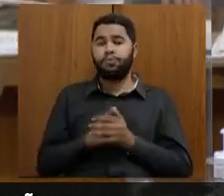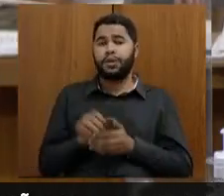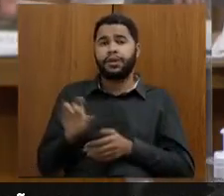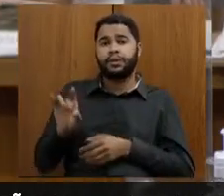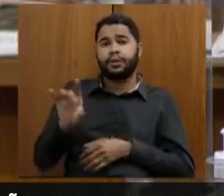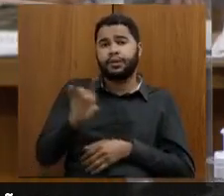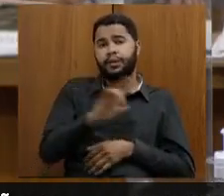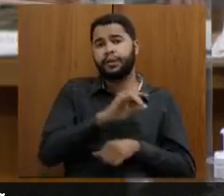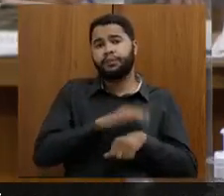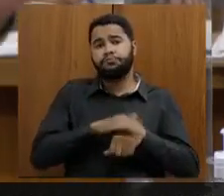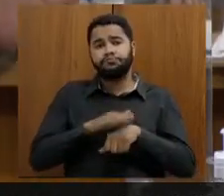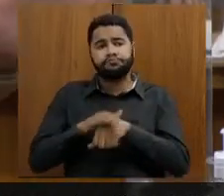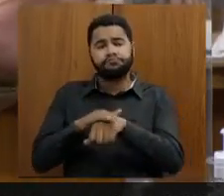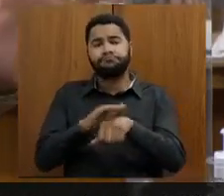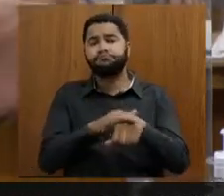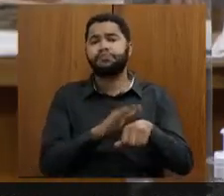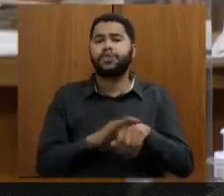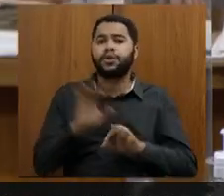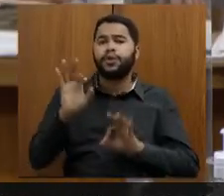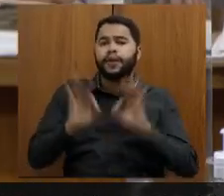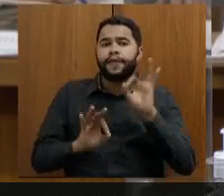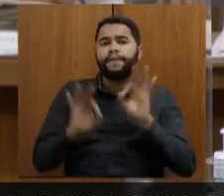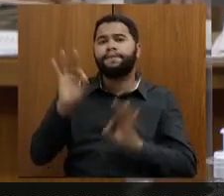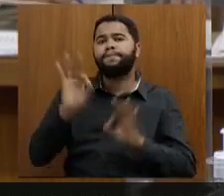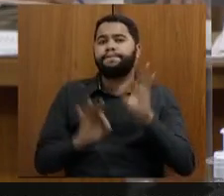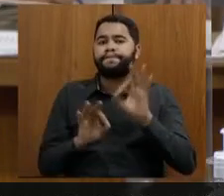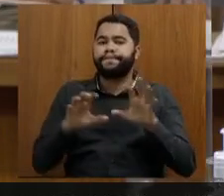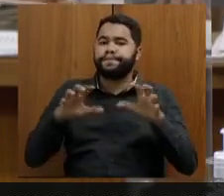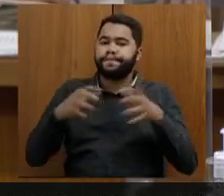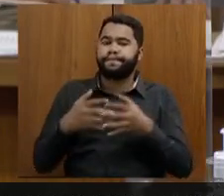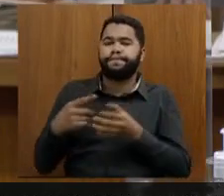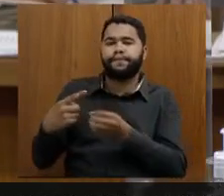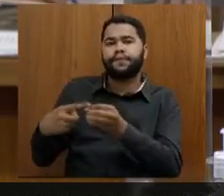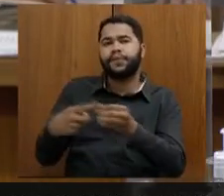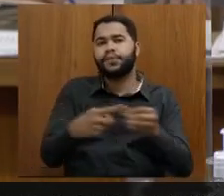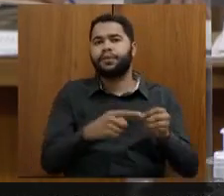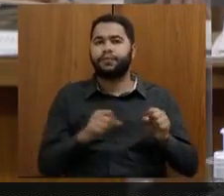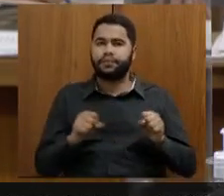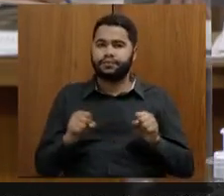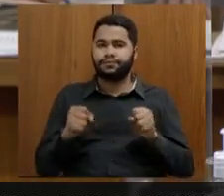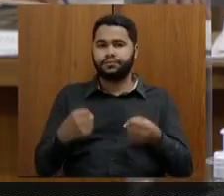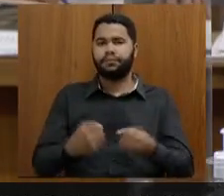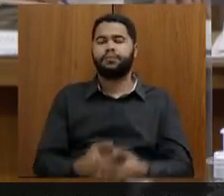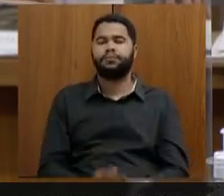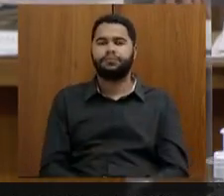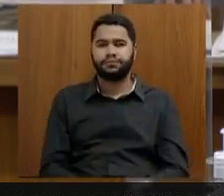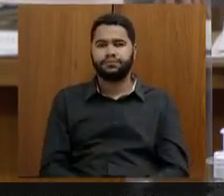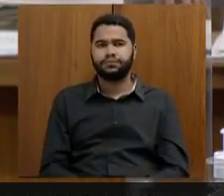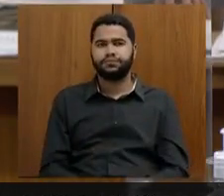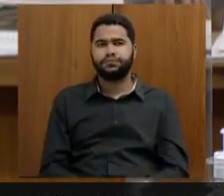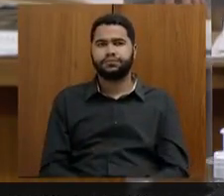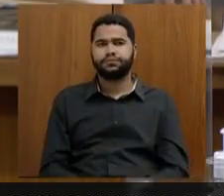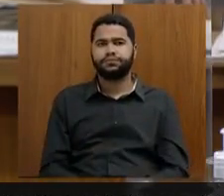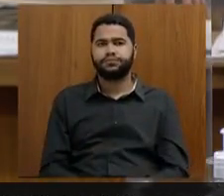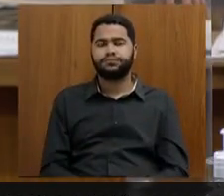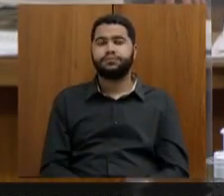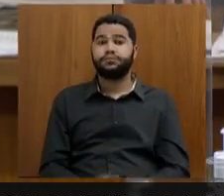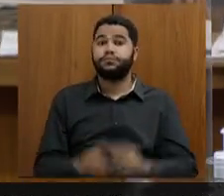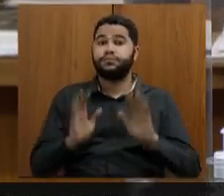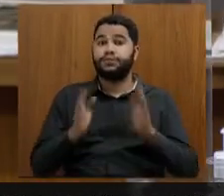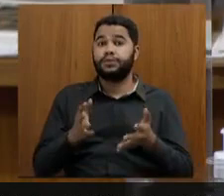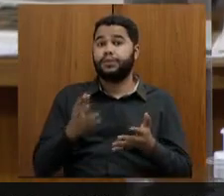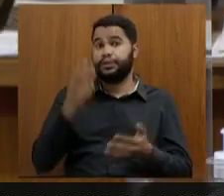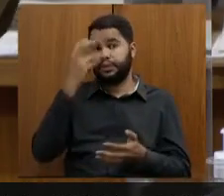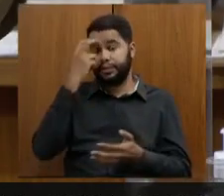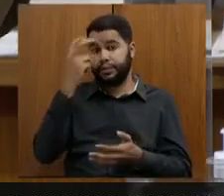cada um cuidando da Fazenda dele ali a gente vai montar uma chama Rede de cidades protegidas e o e já têm